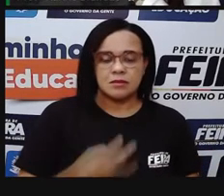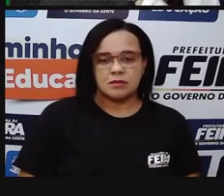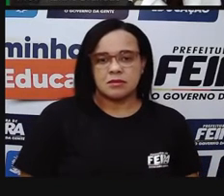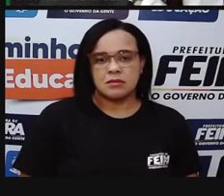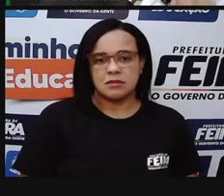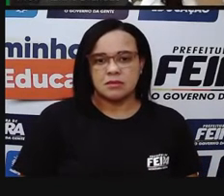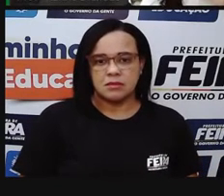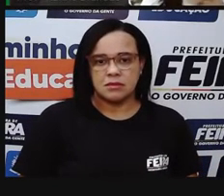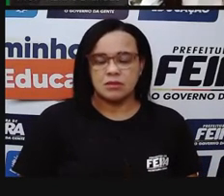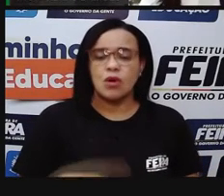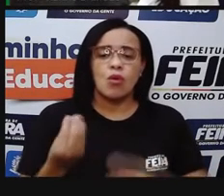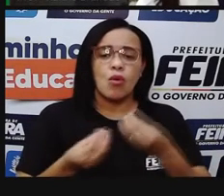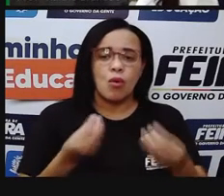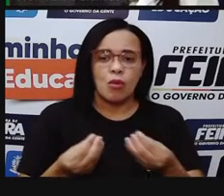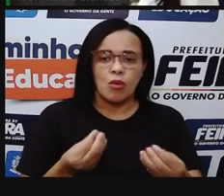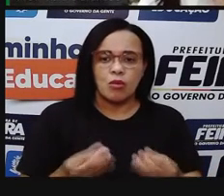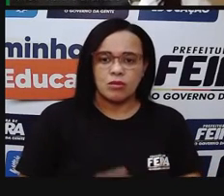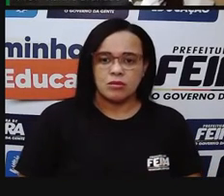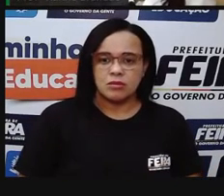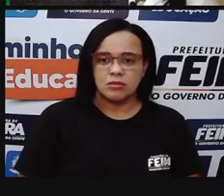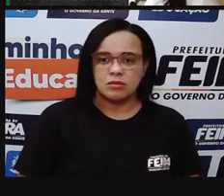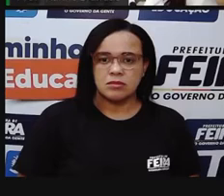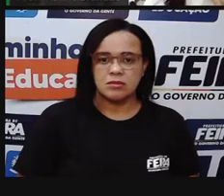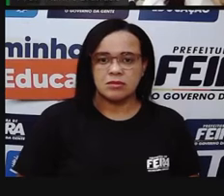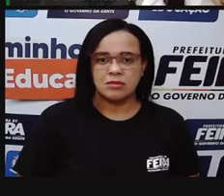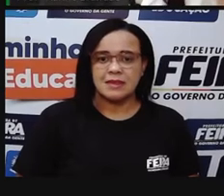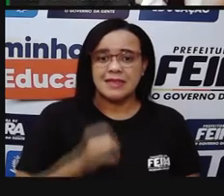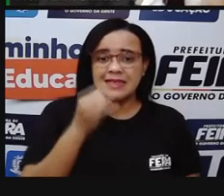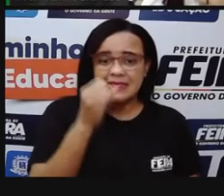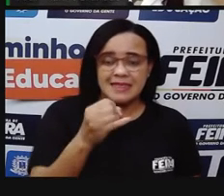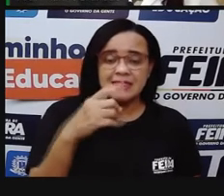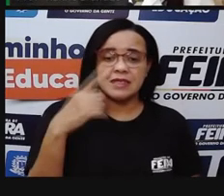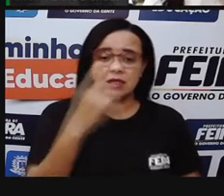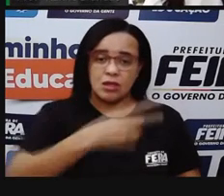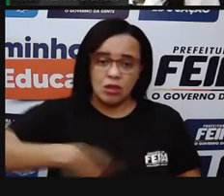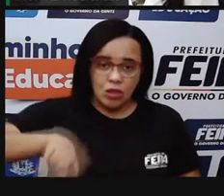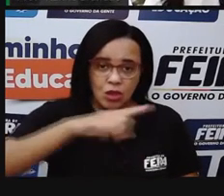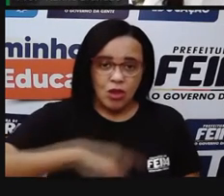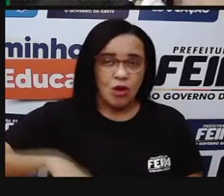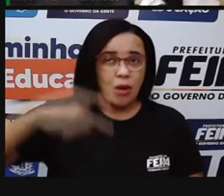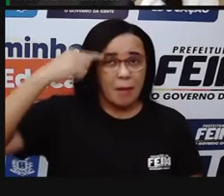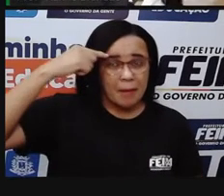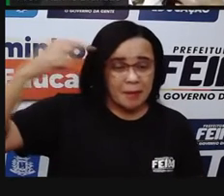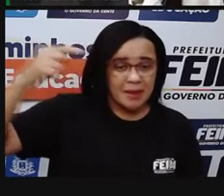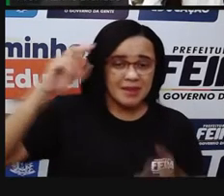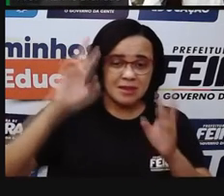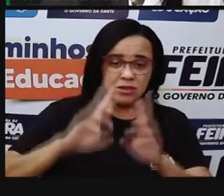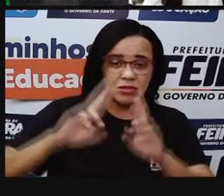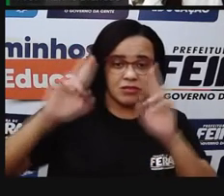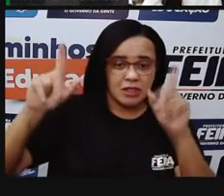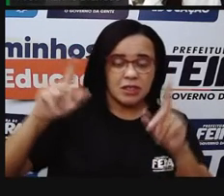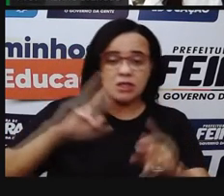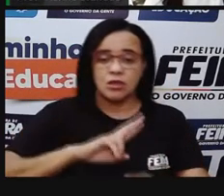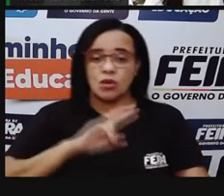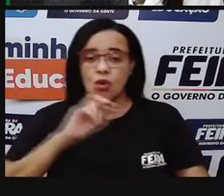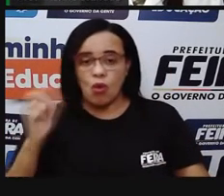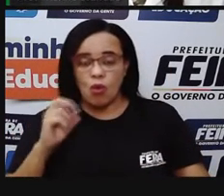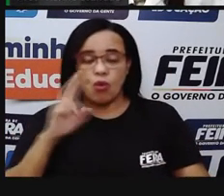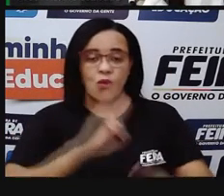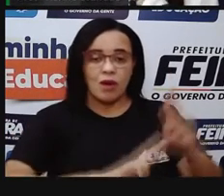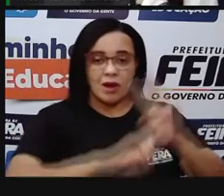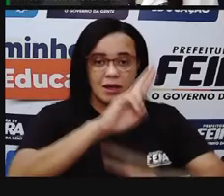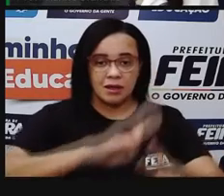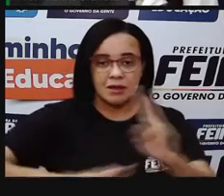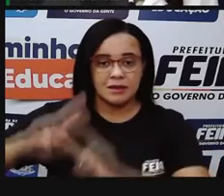que, sendo diferente, se a gente pensar, né, que nós estamos nos relacionando com esse ambiente de maneira